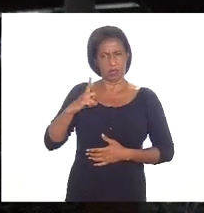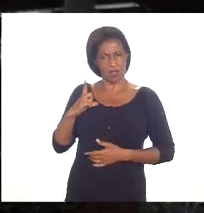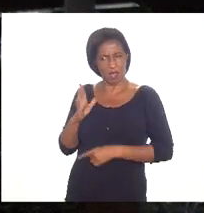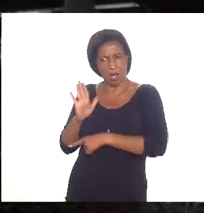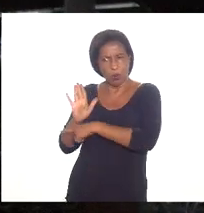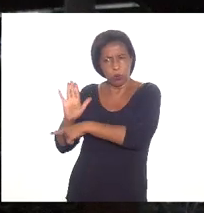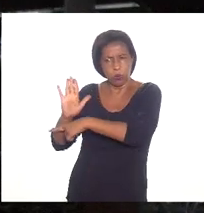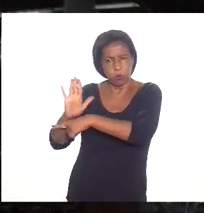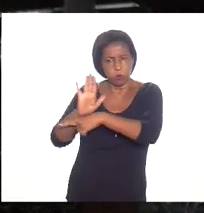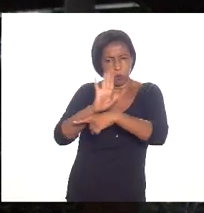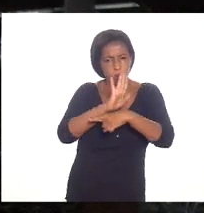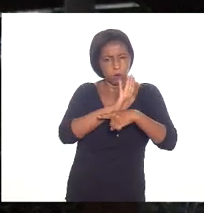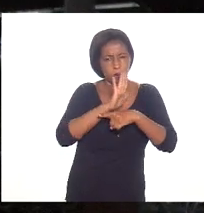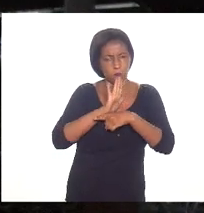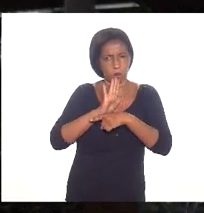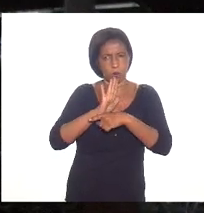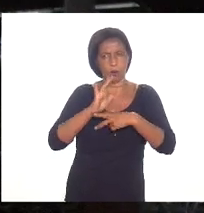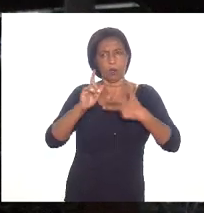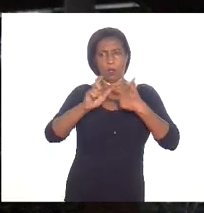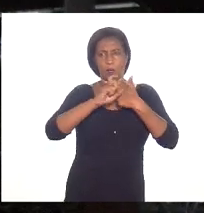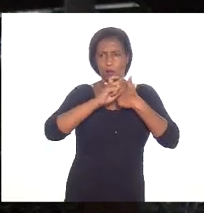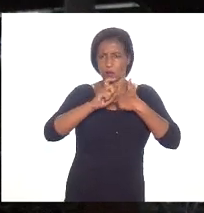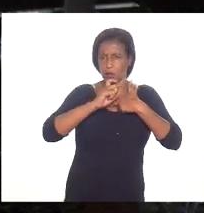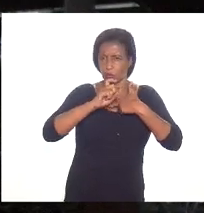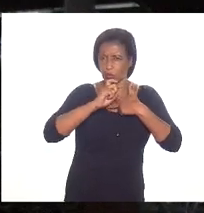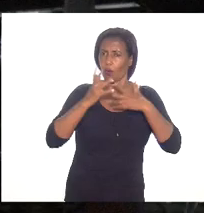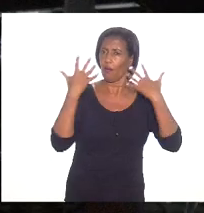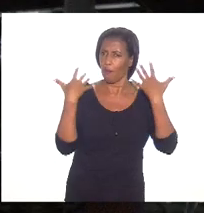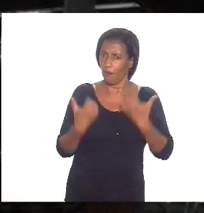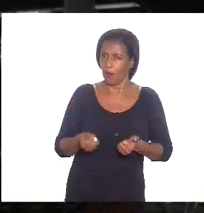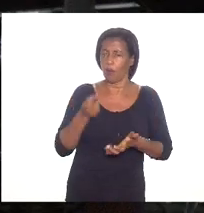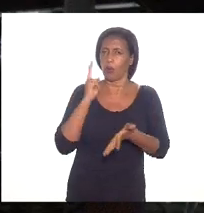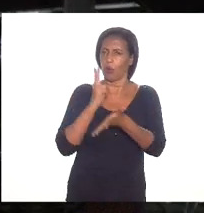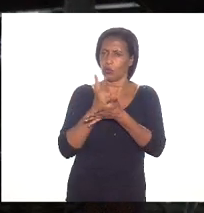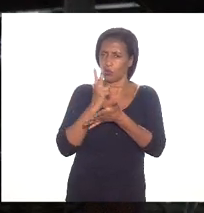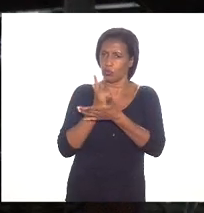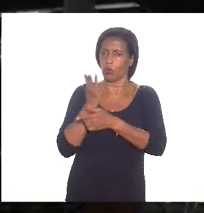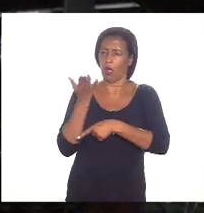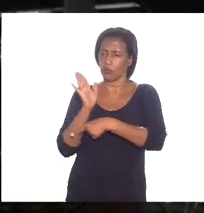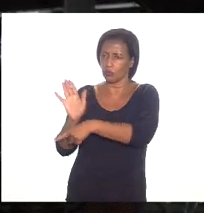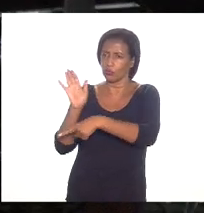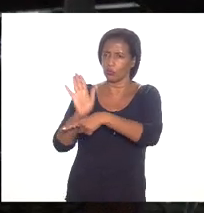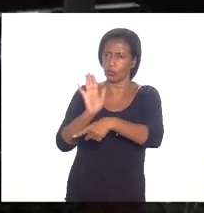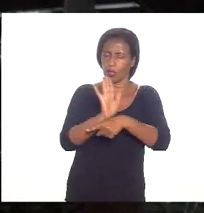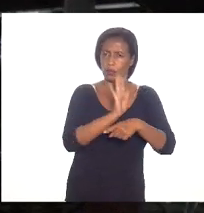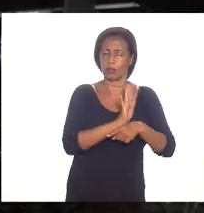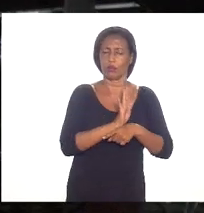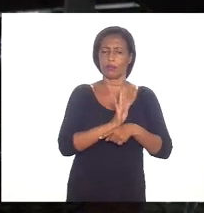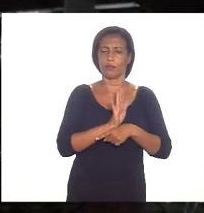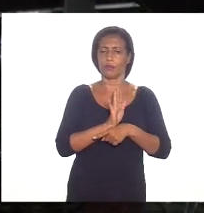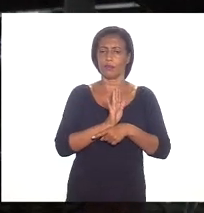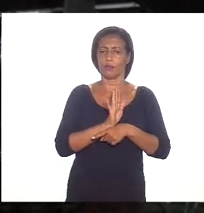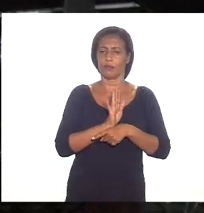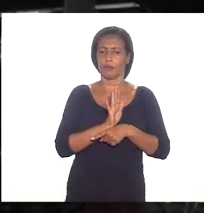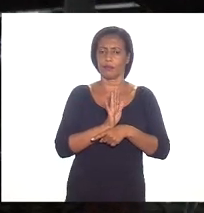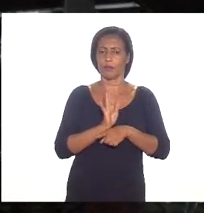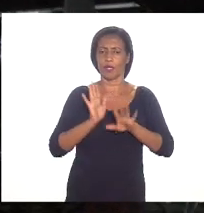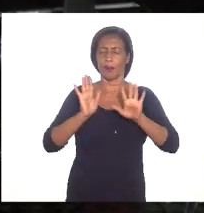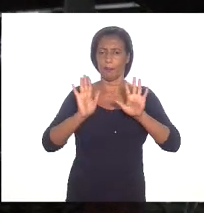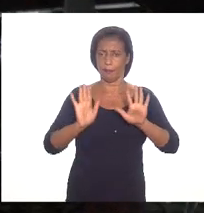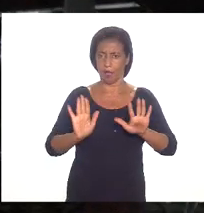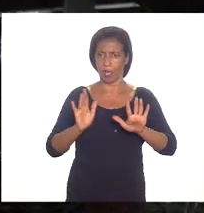muito, muito, muito o executivo. Vamos continuar ajudando, mas